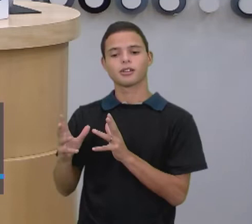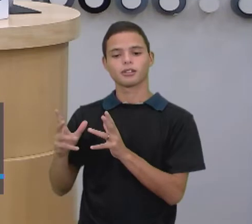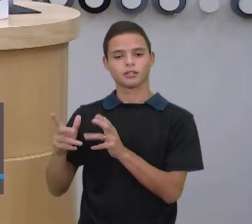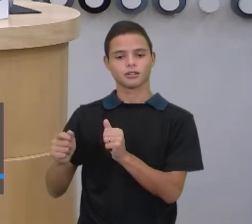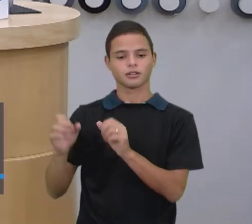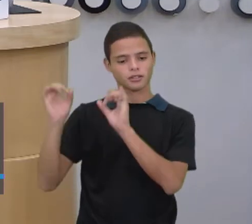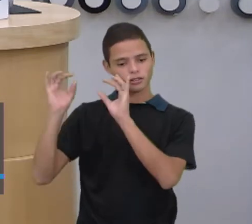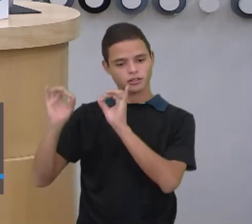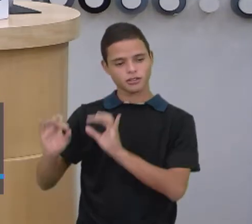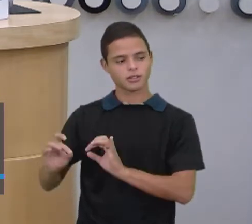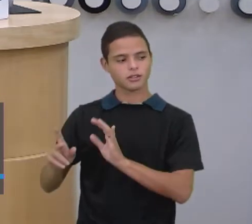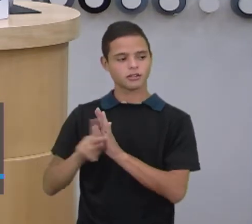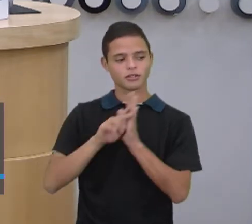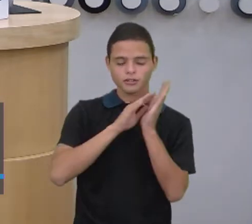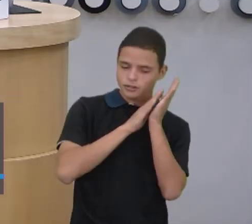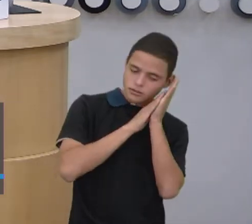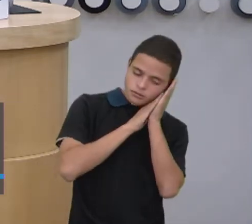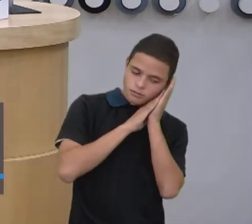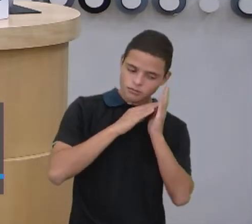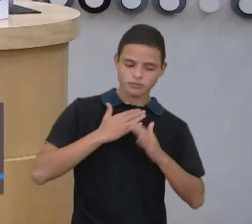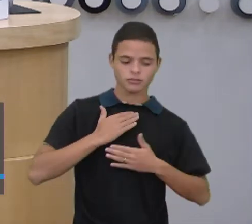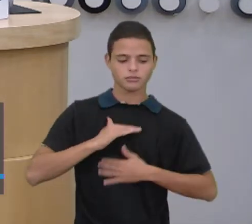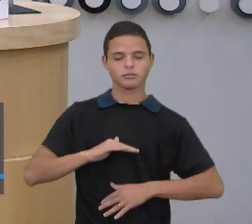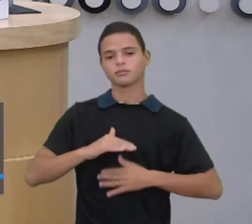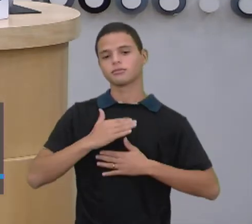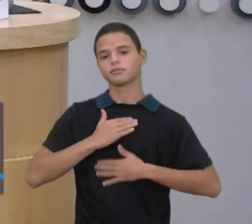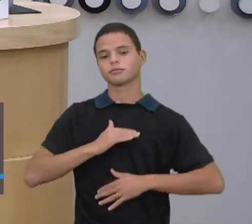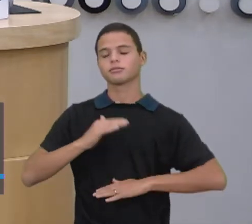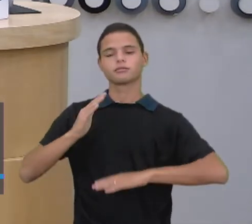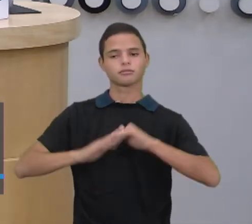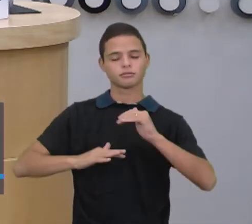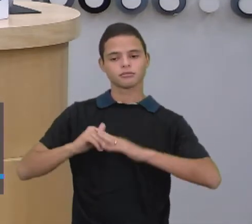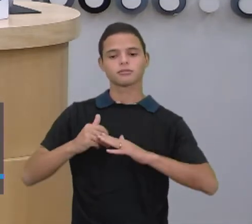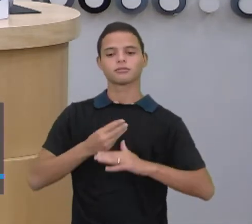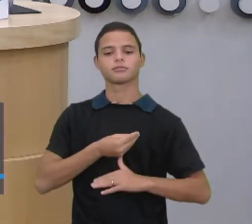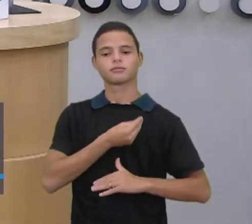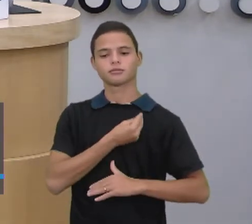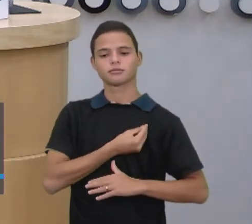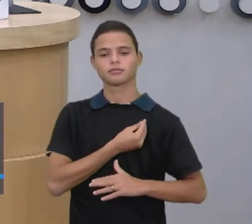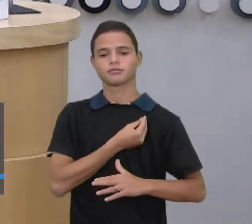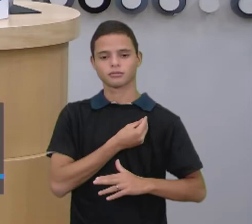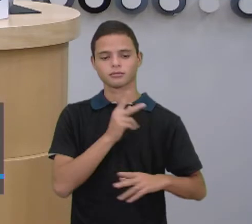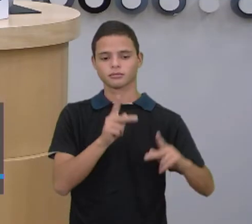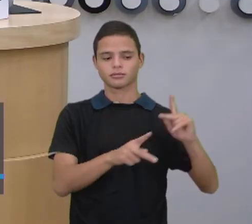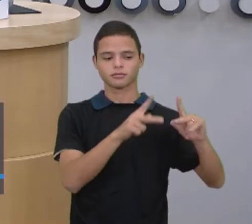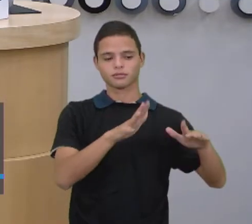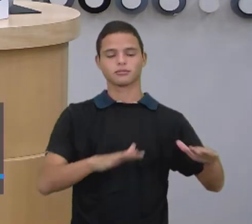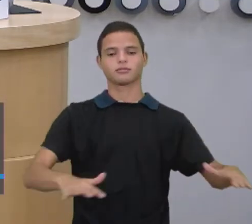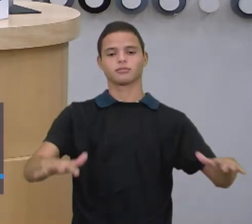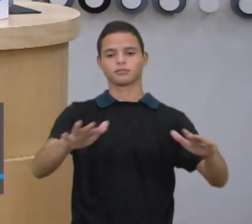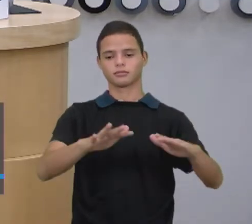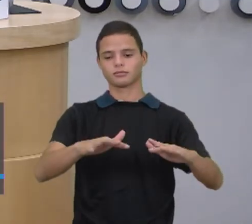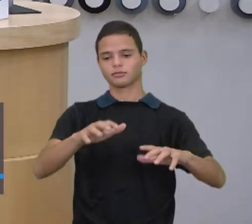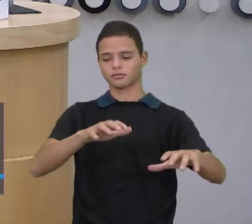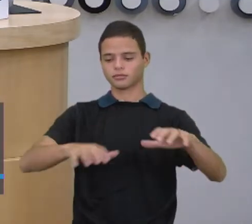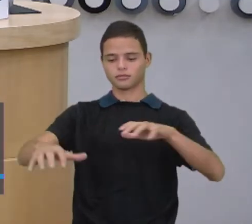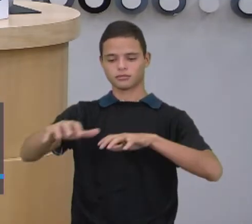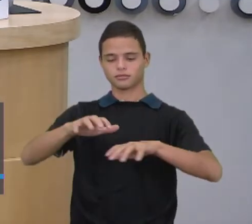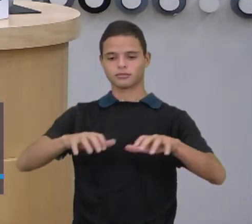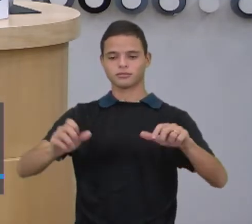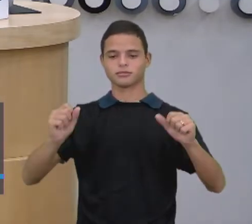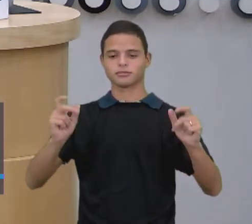detalhes para o descanso, para a qualidade de vida do pessoal da região. Tudo